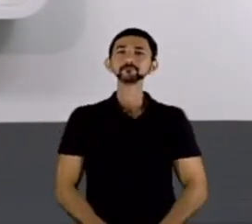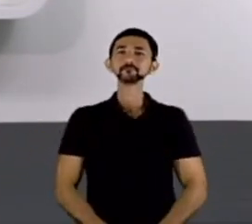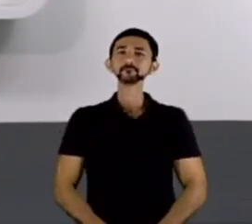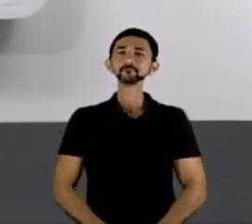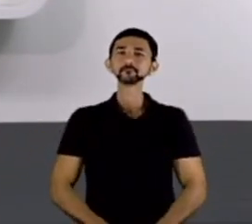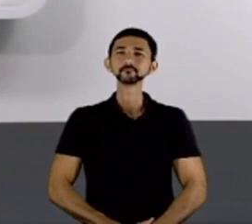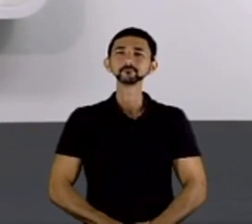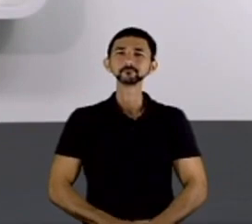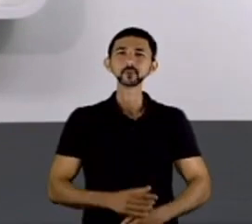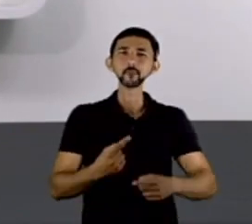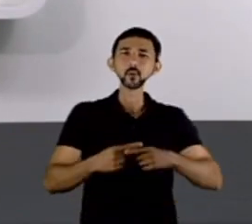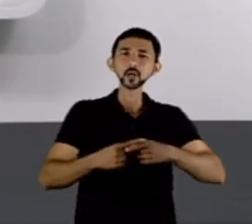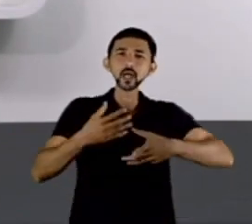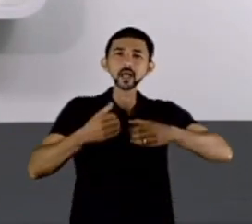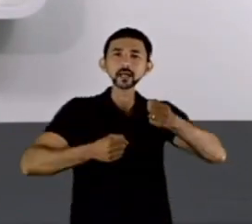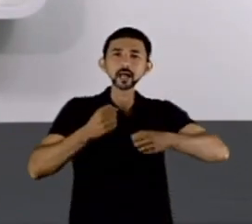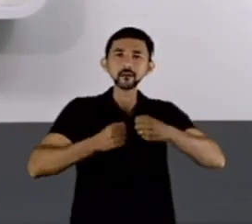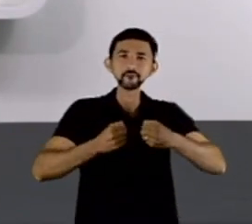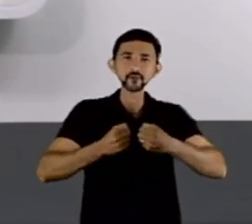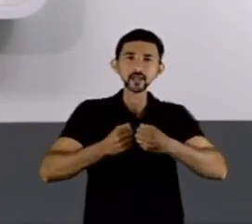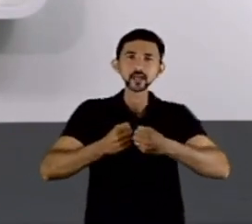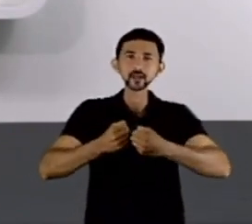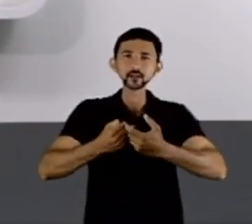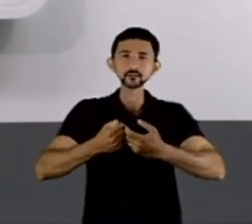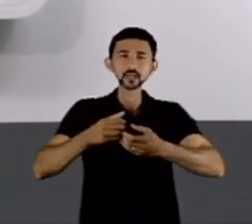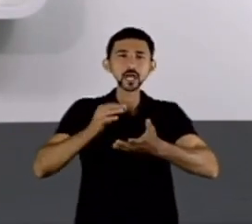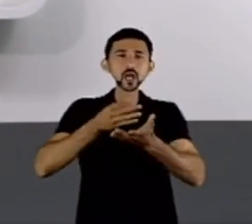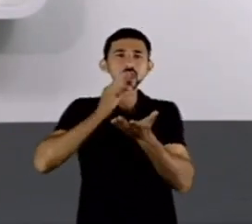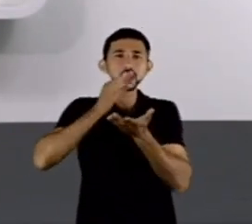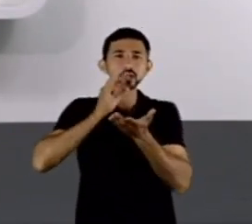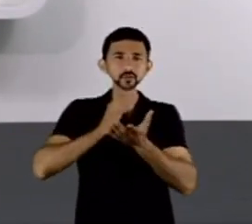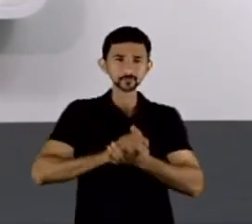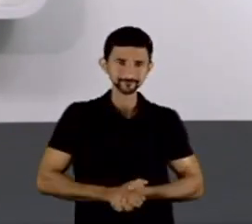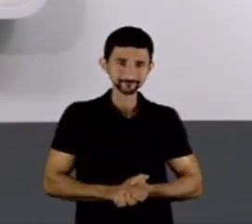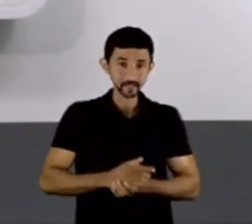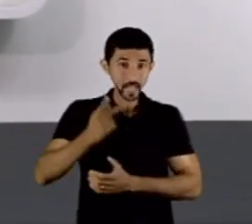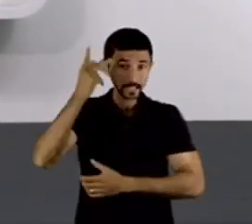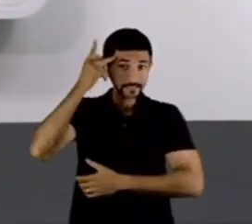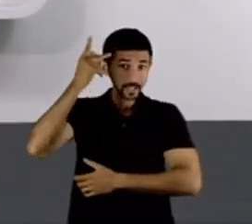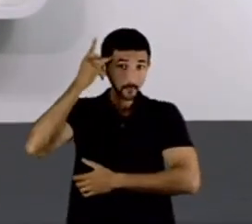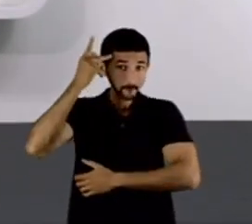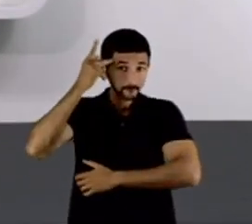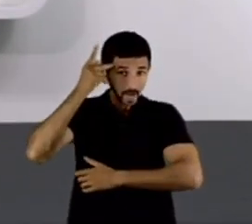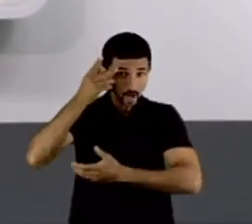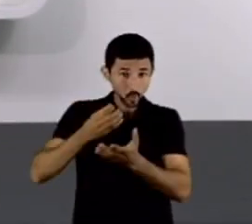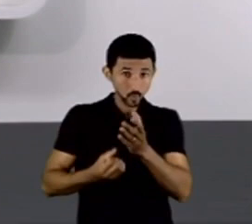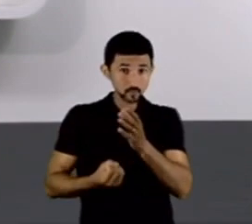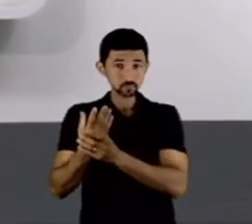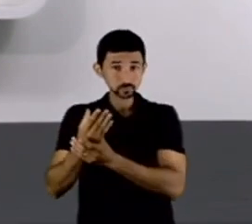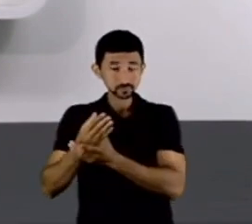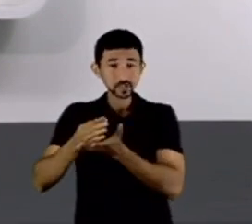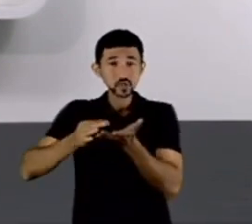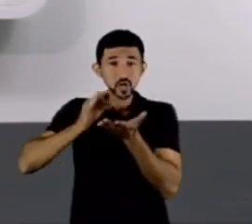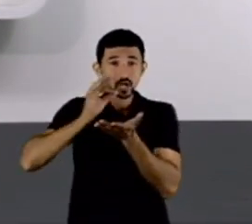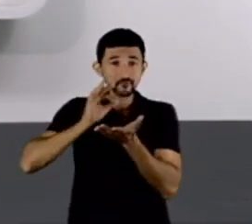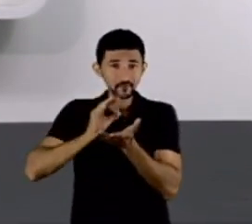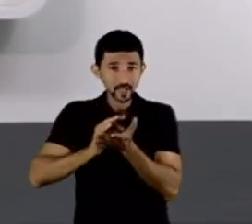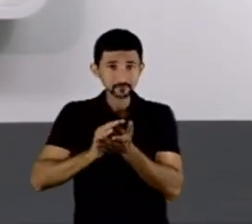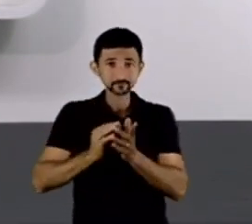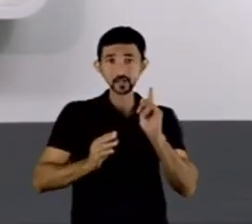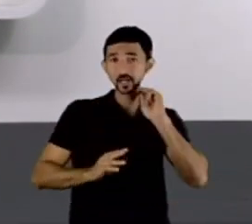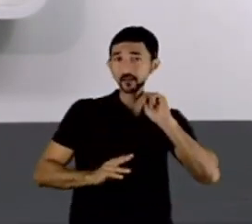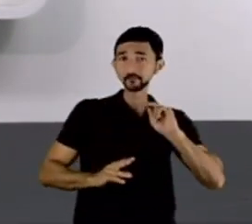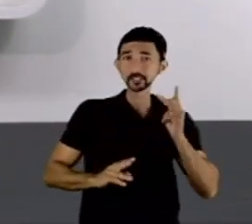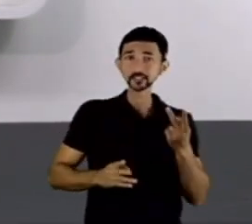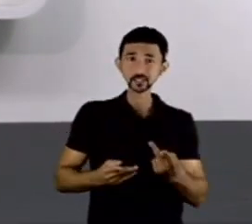leite? Porque São Paulo era um grande produtor de café, tá? E Minas Gerais era um grande produtor de leite, apesar de